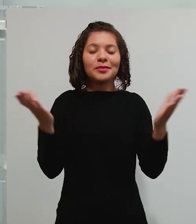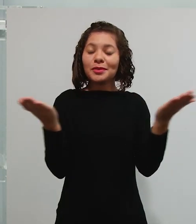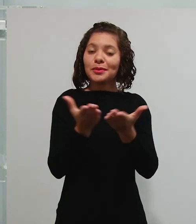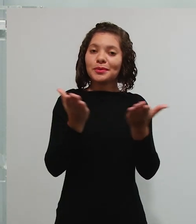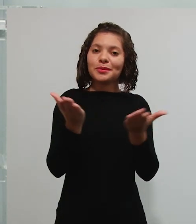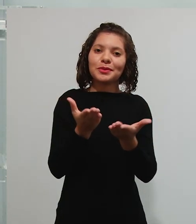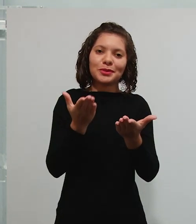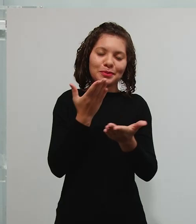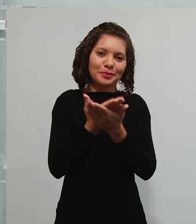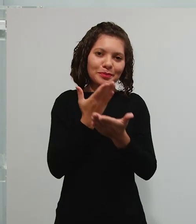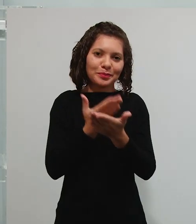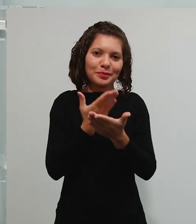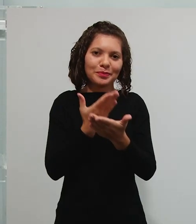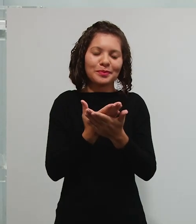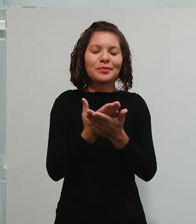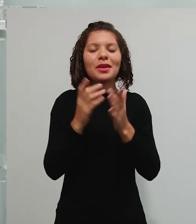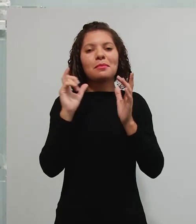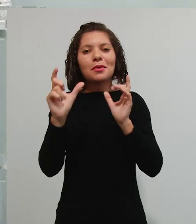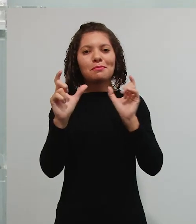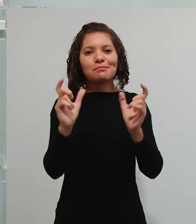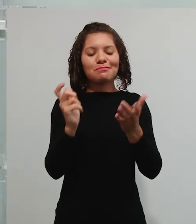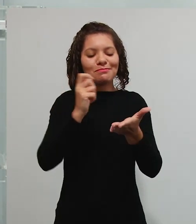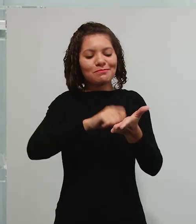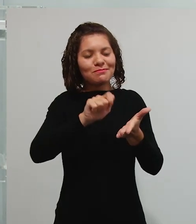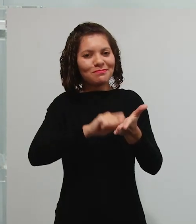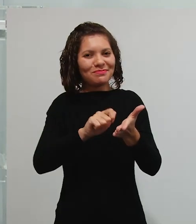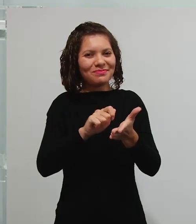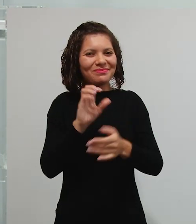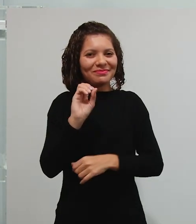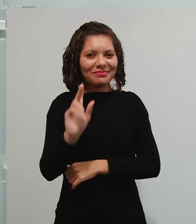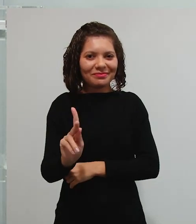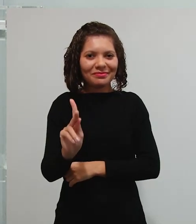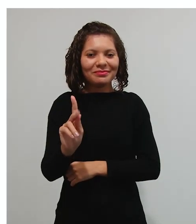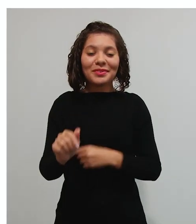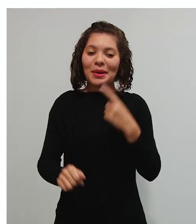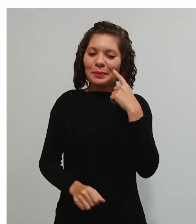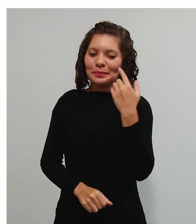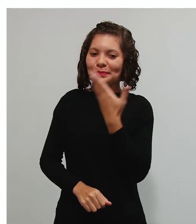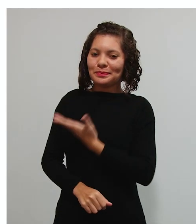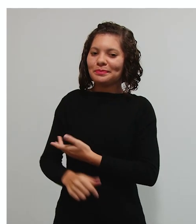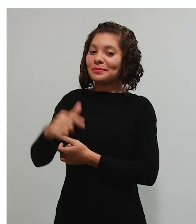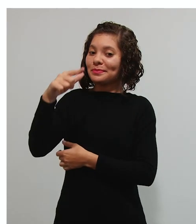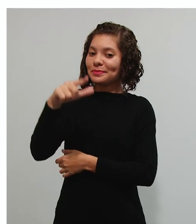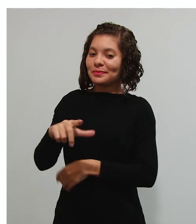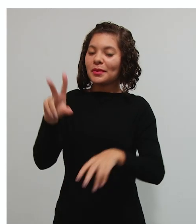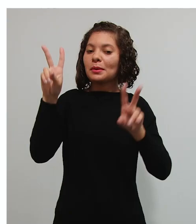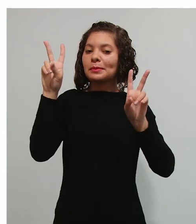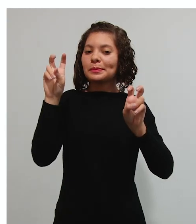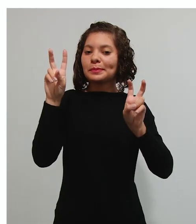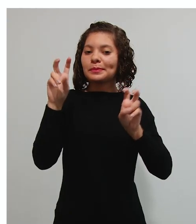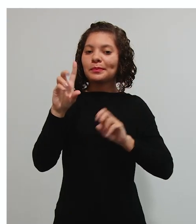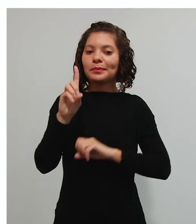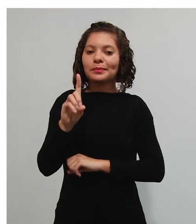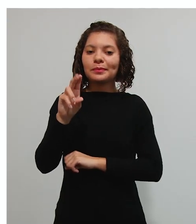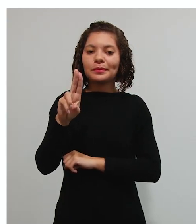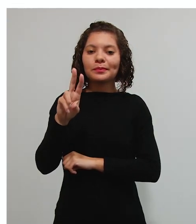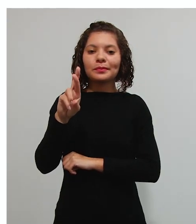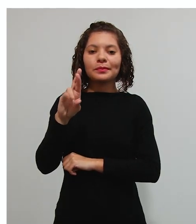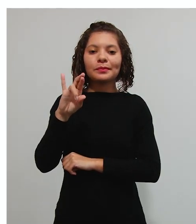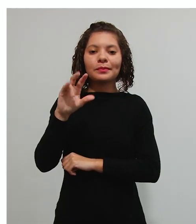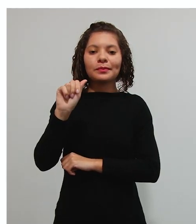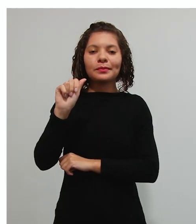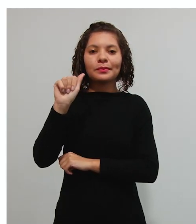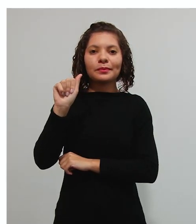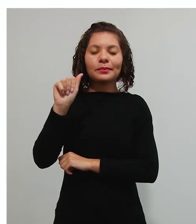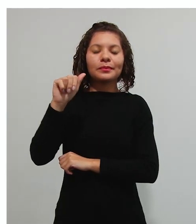caso da aula de hoje, palavras escritas, tá certo? Então aqui eu trago de novo uma citação, dessa vez do Durigan, que